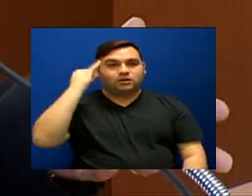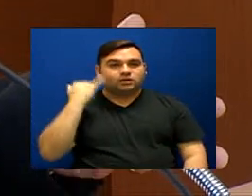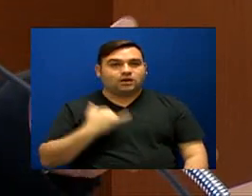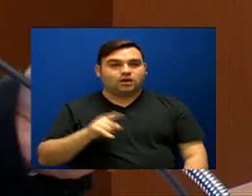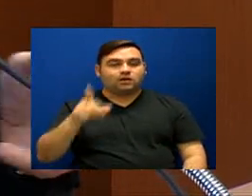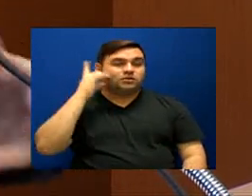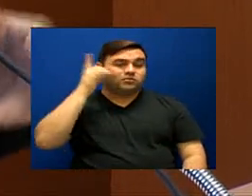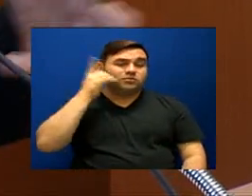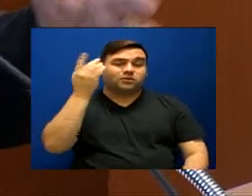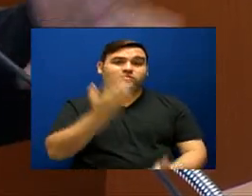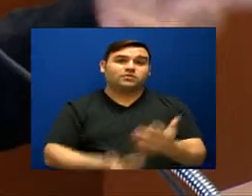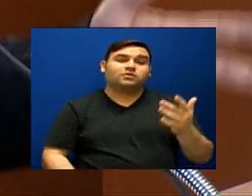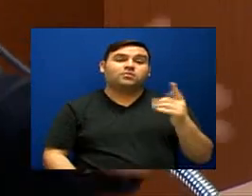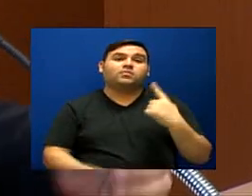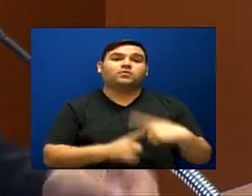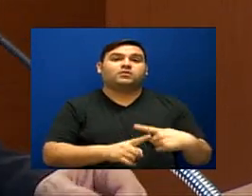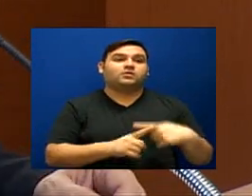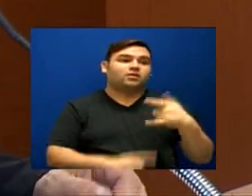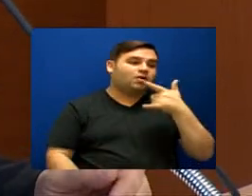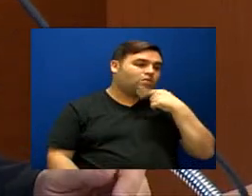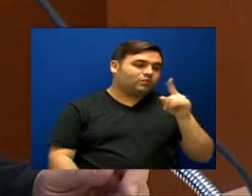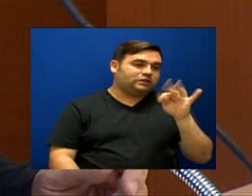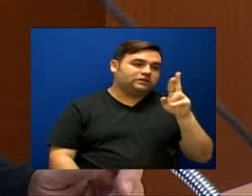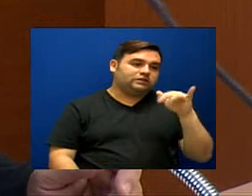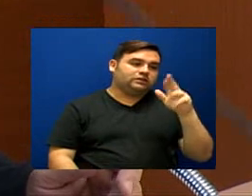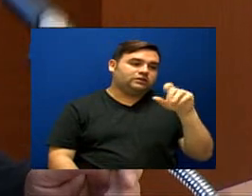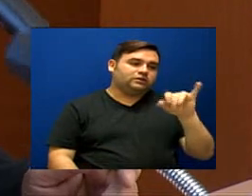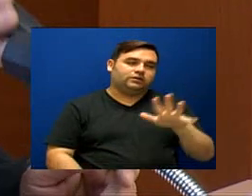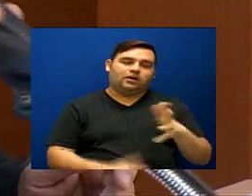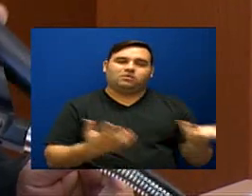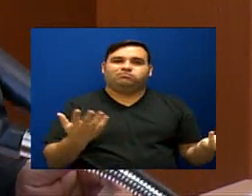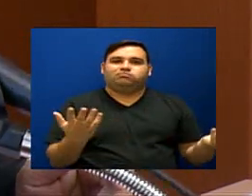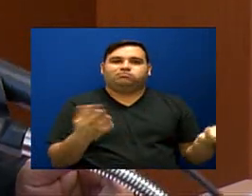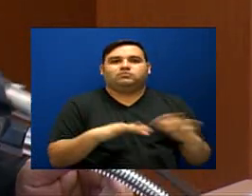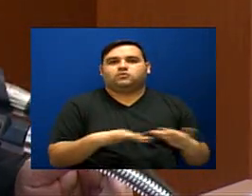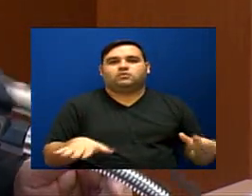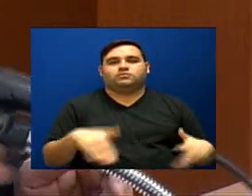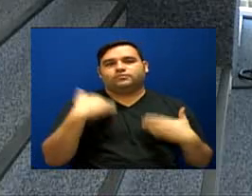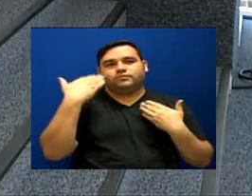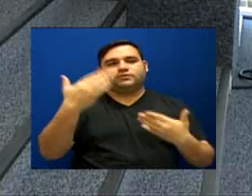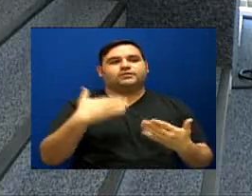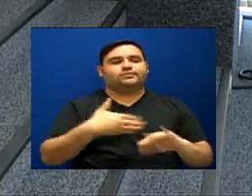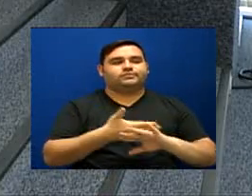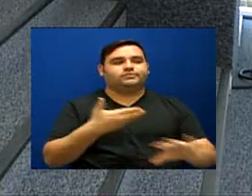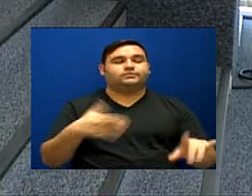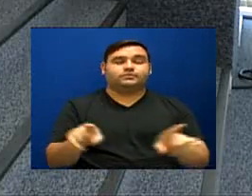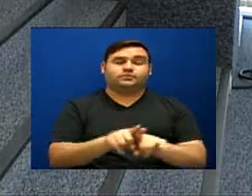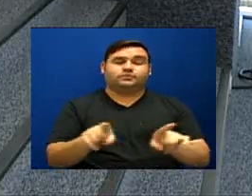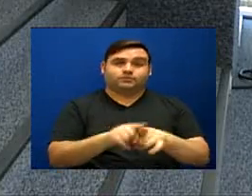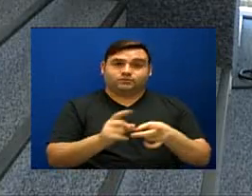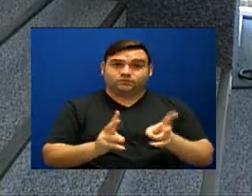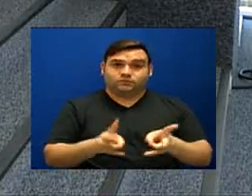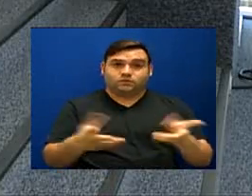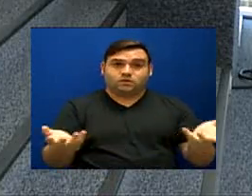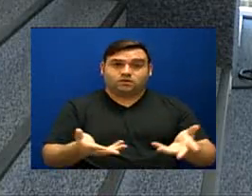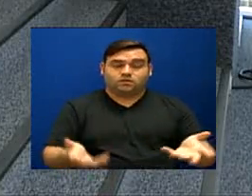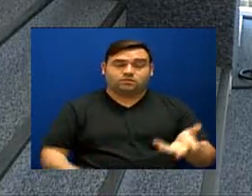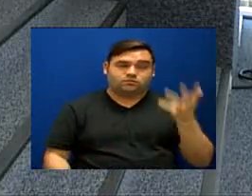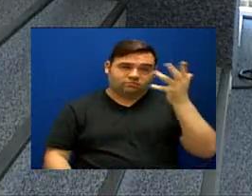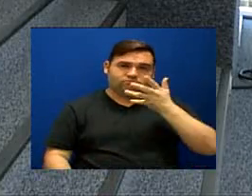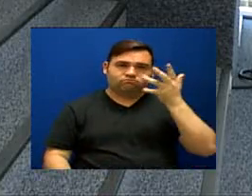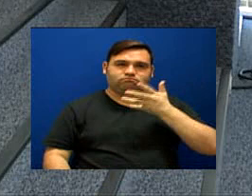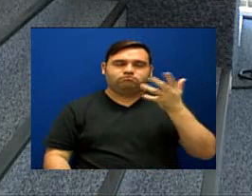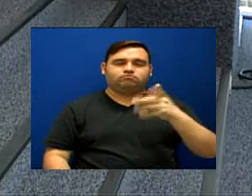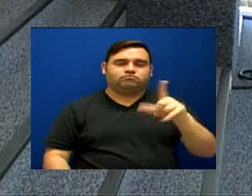como deputada a troco de um tiririca. É só. Obrigado, vereador, pela parte. Então, dando continuidade a